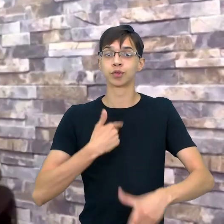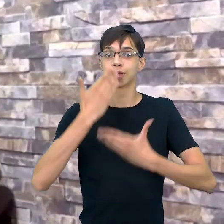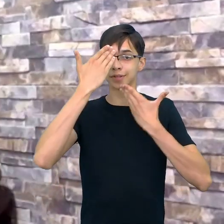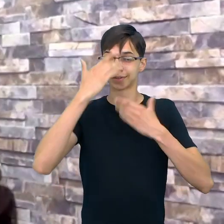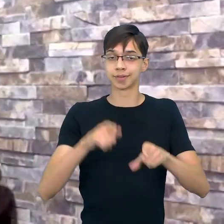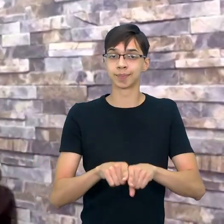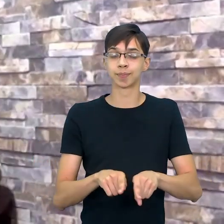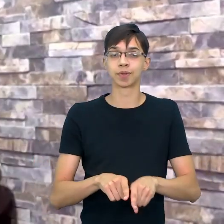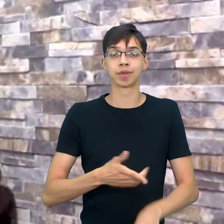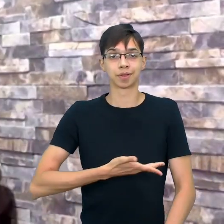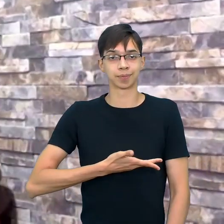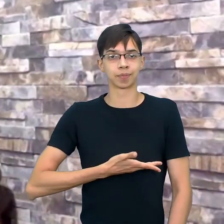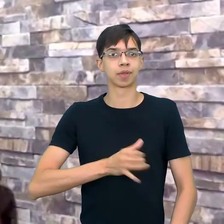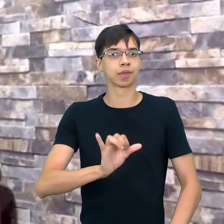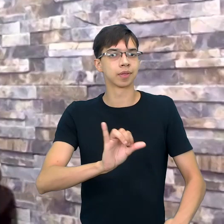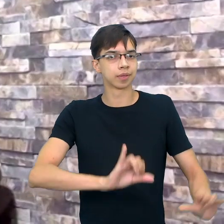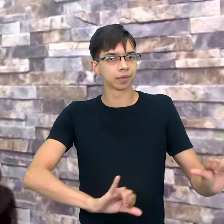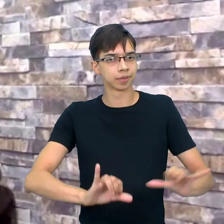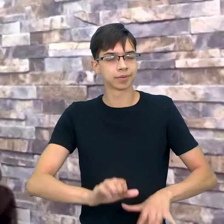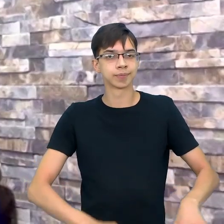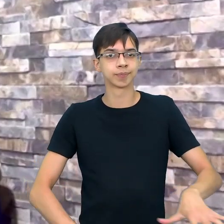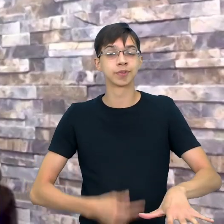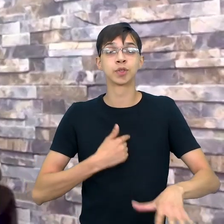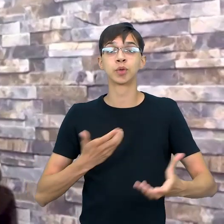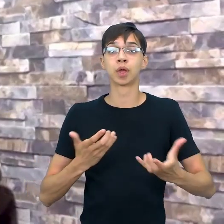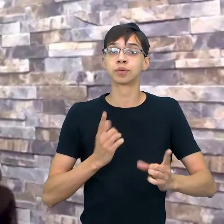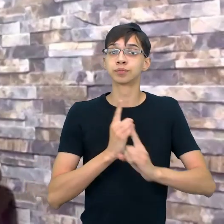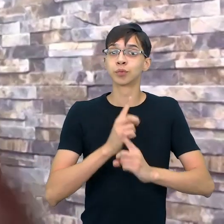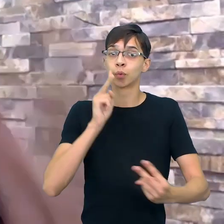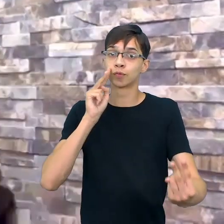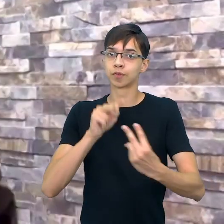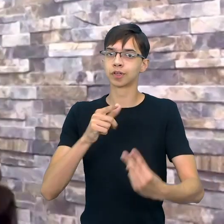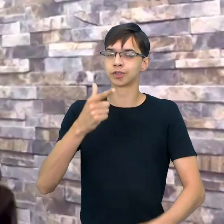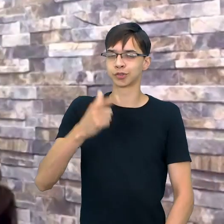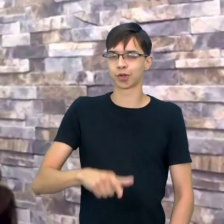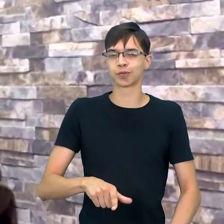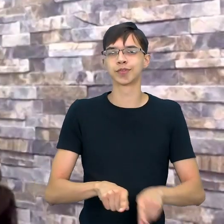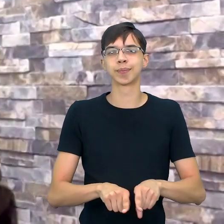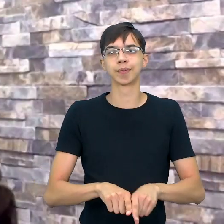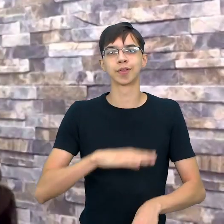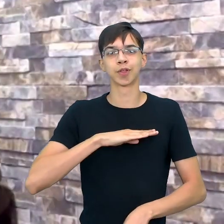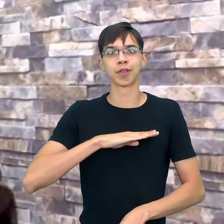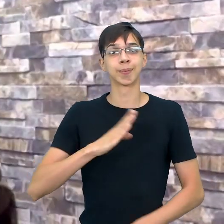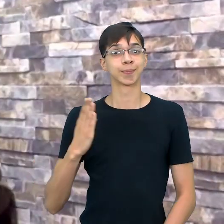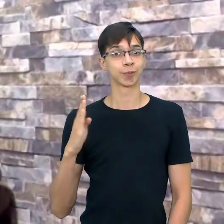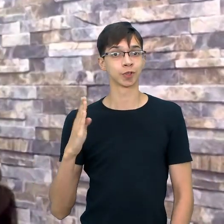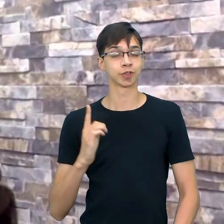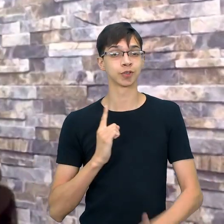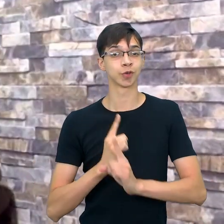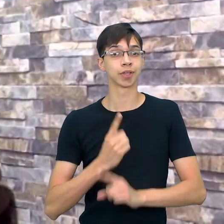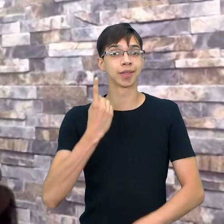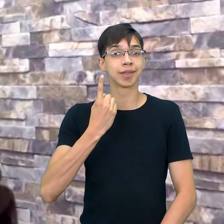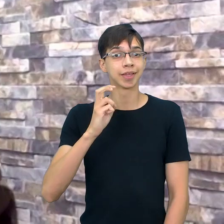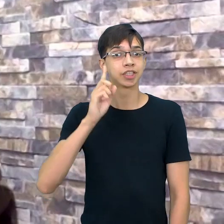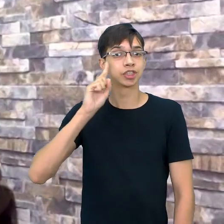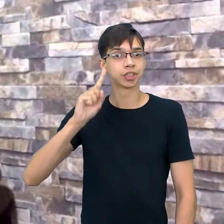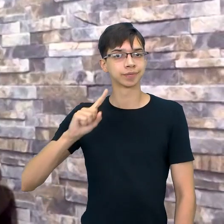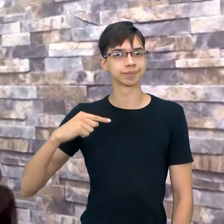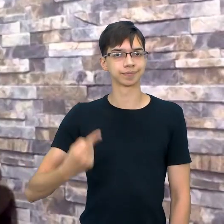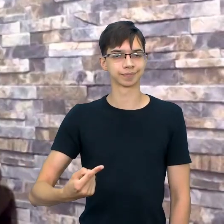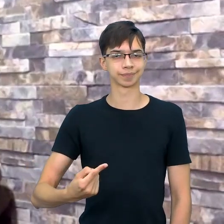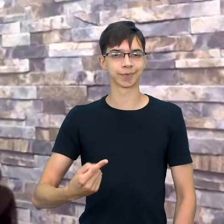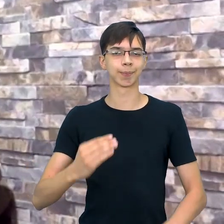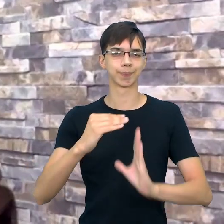meus colegas da Química, espero revê-los novamente, né? E aos meus colegas da Biologia, nos vemos daqui 15 dias para a nossa